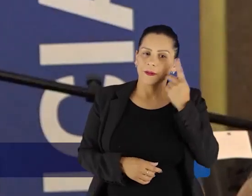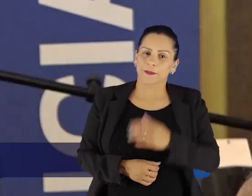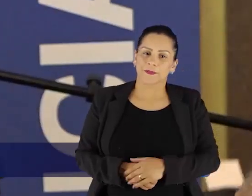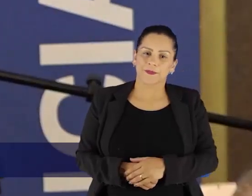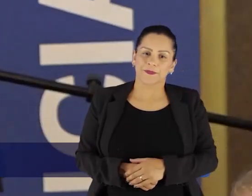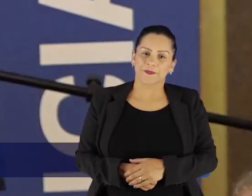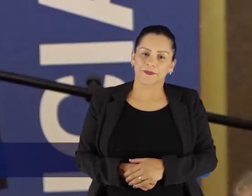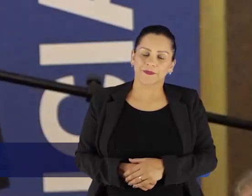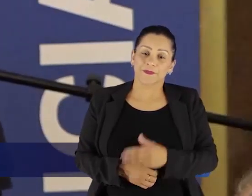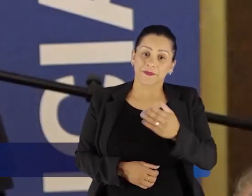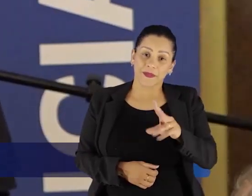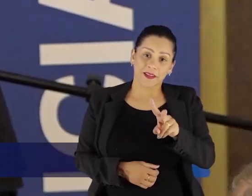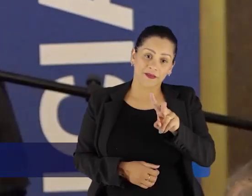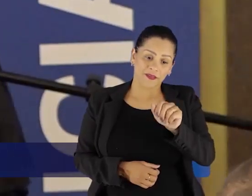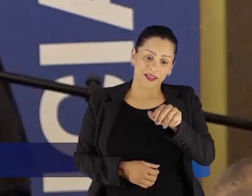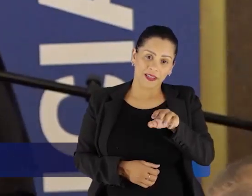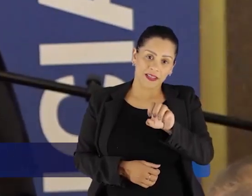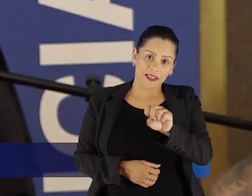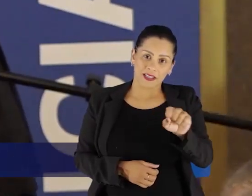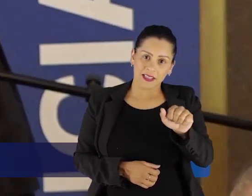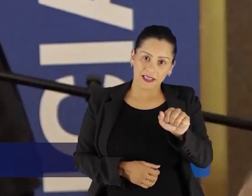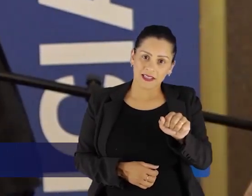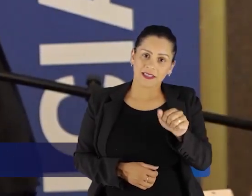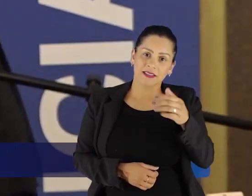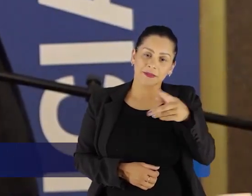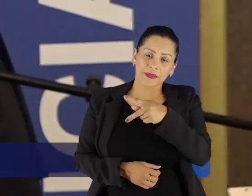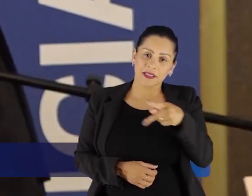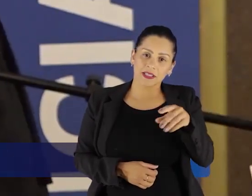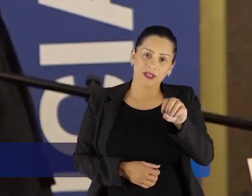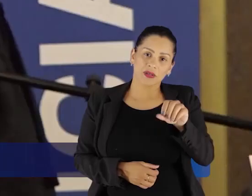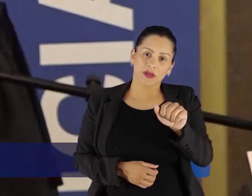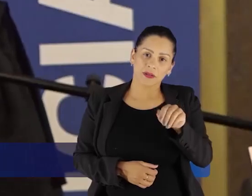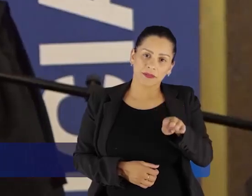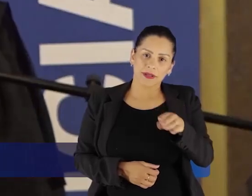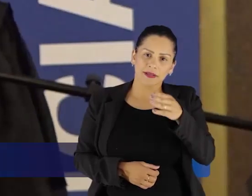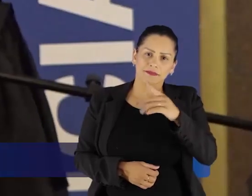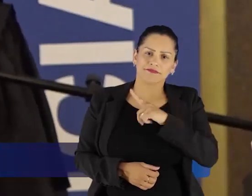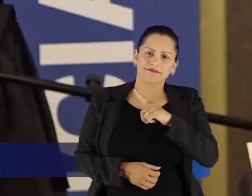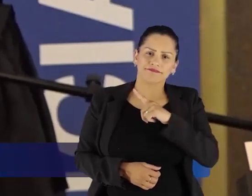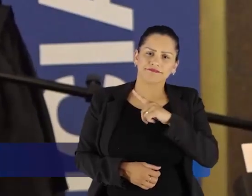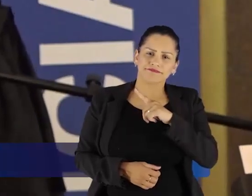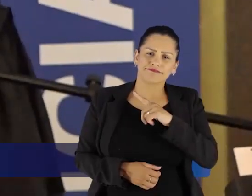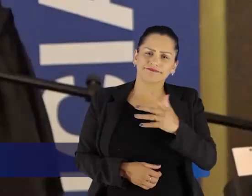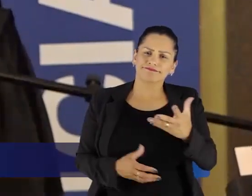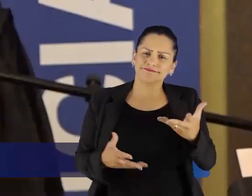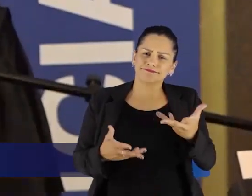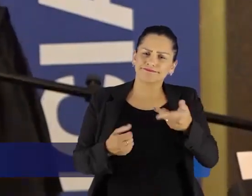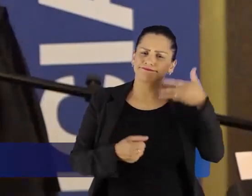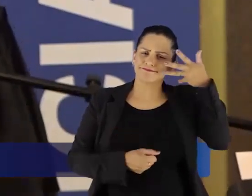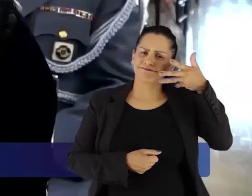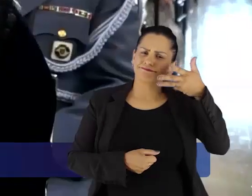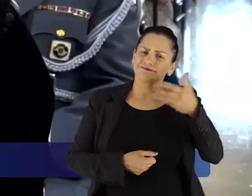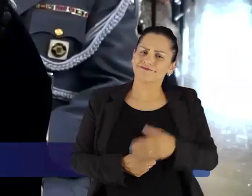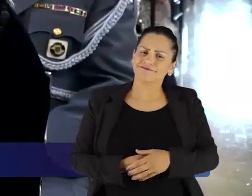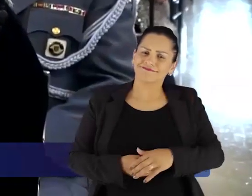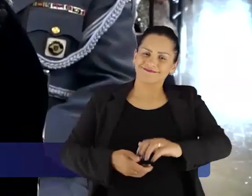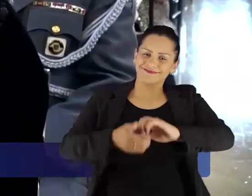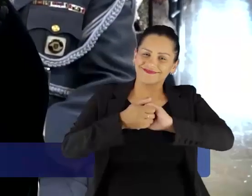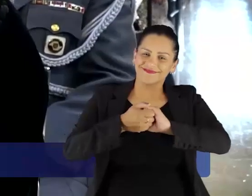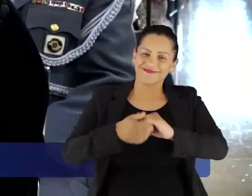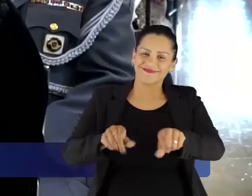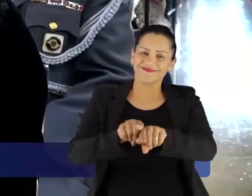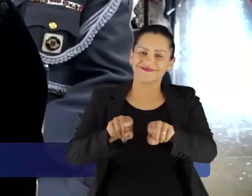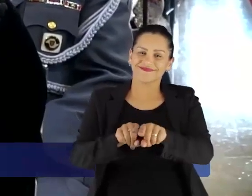Vanessa vasolin Presidente no Advogados do Brasil São Paulo e que tem uma ferve Fabulosa do sinceros cumprimentos